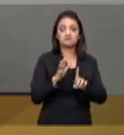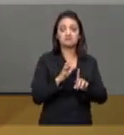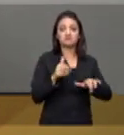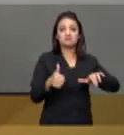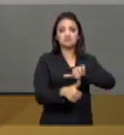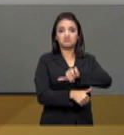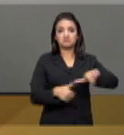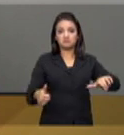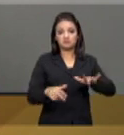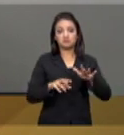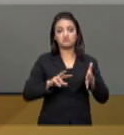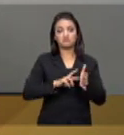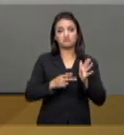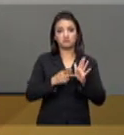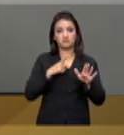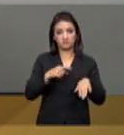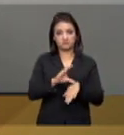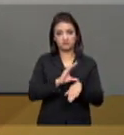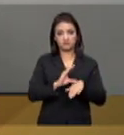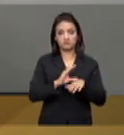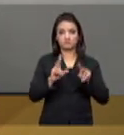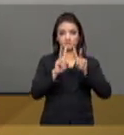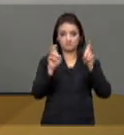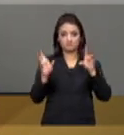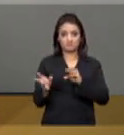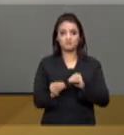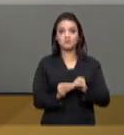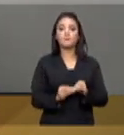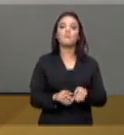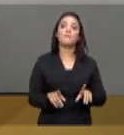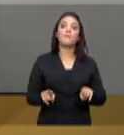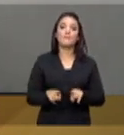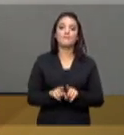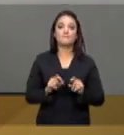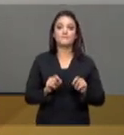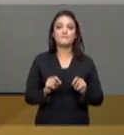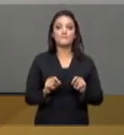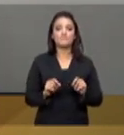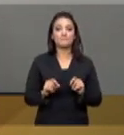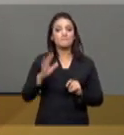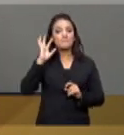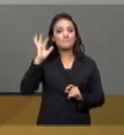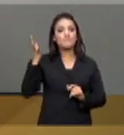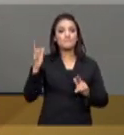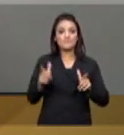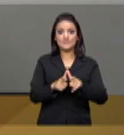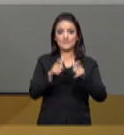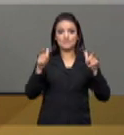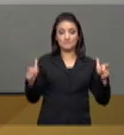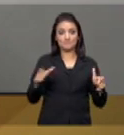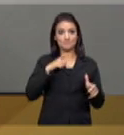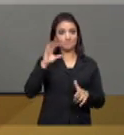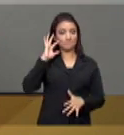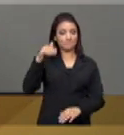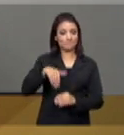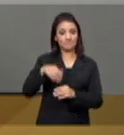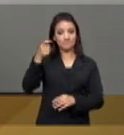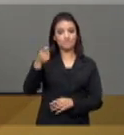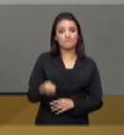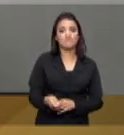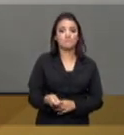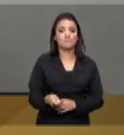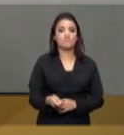574-706, embargante União. Relatora ministra Carmen Lúcia. A posição majoritária que prevaleceu no acordo no